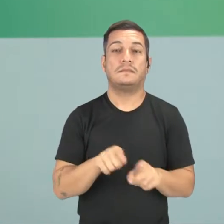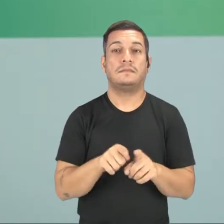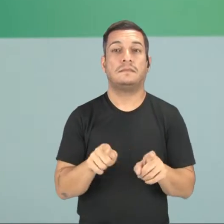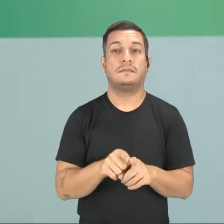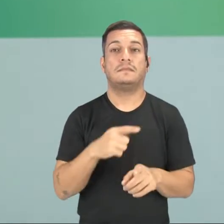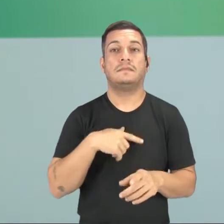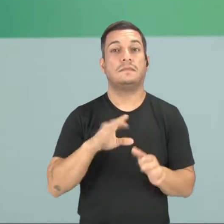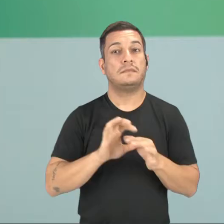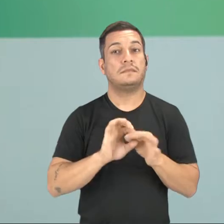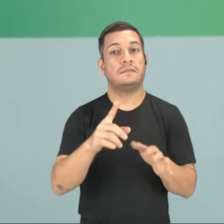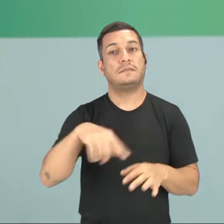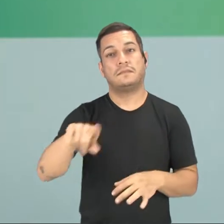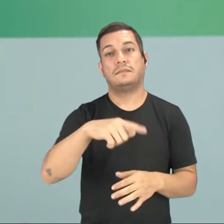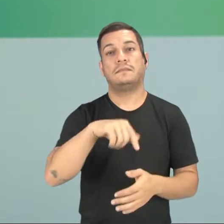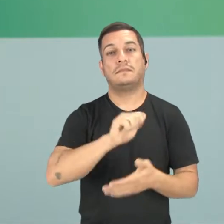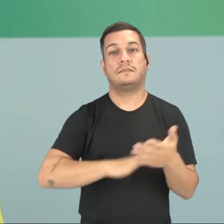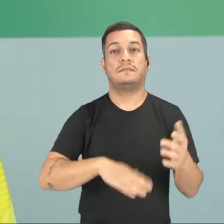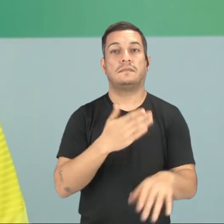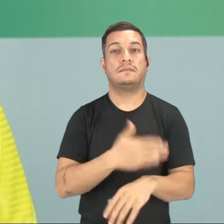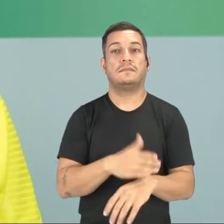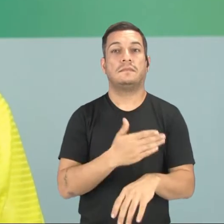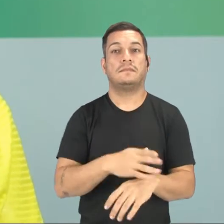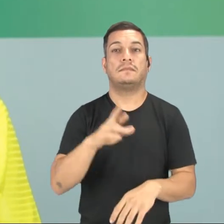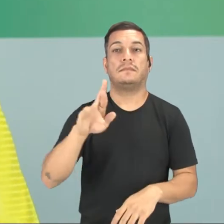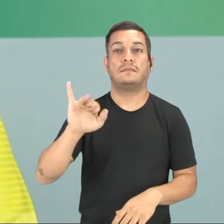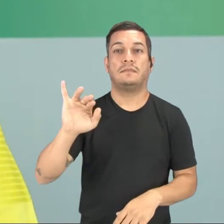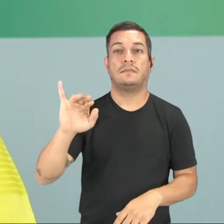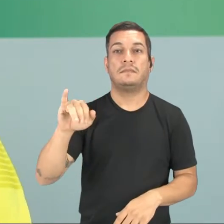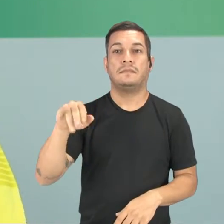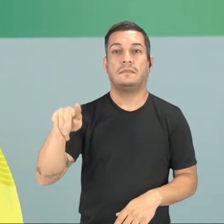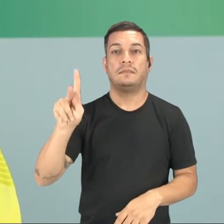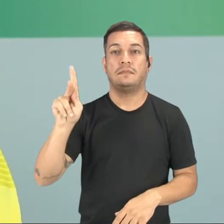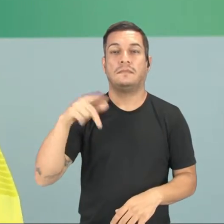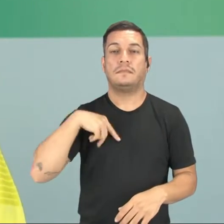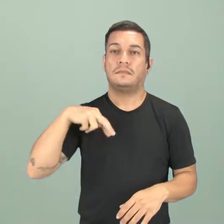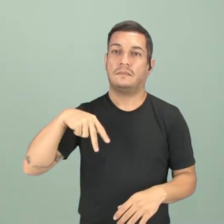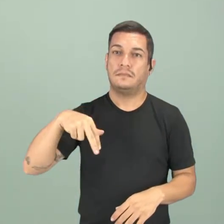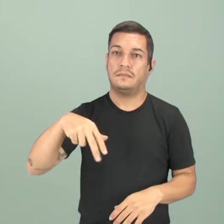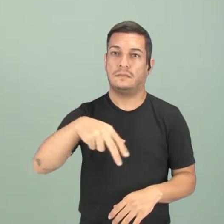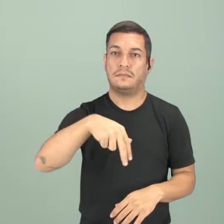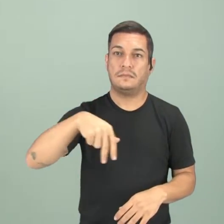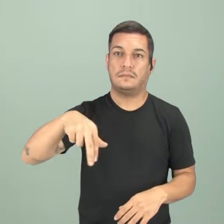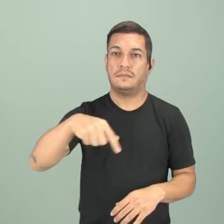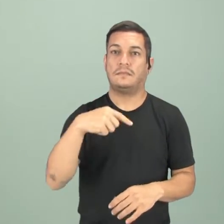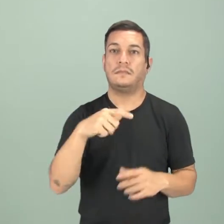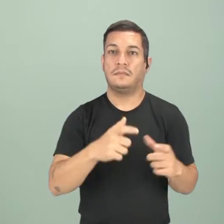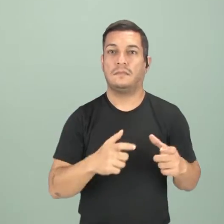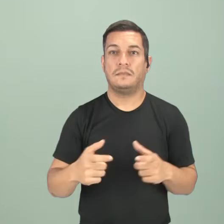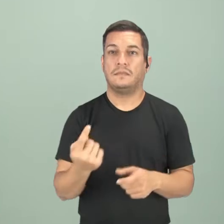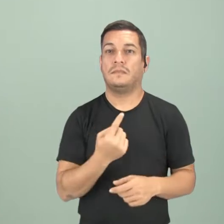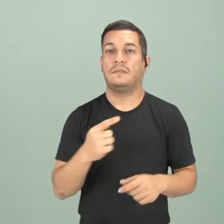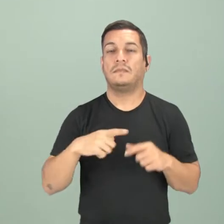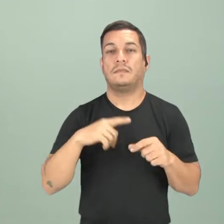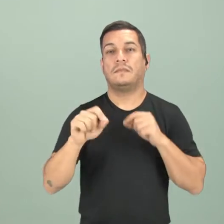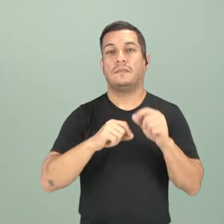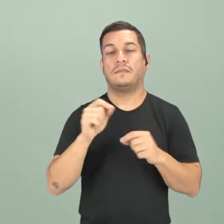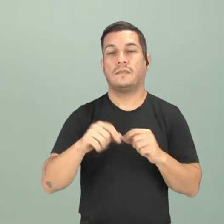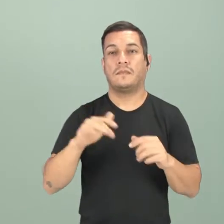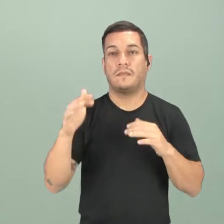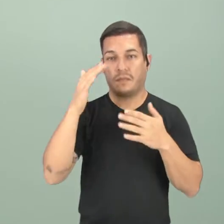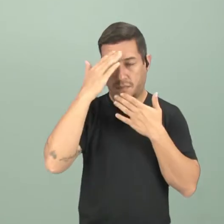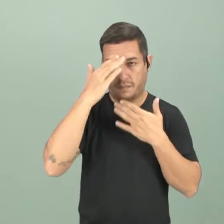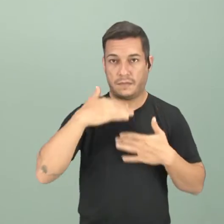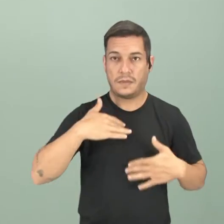como atividade para vocês a prática do hiking, que é aquela prática de caminhada em locais mais isolados, que trabalha muito a questão